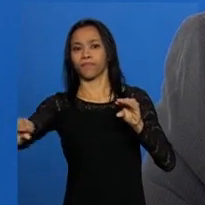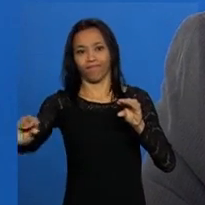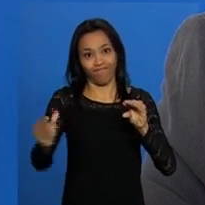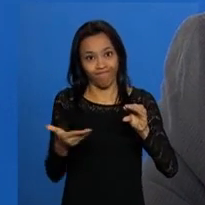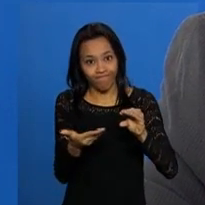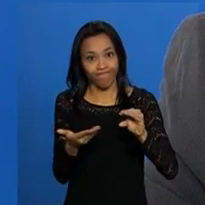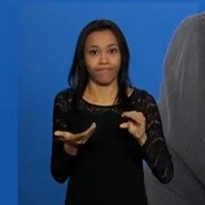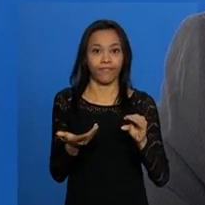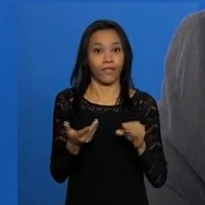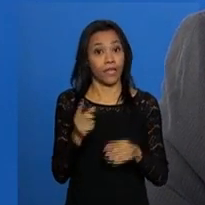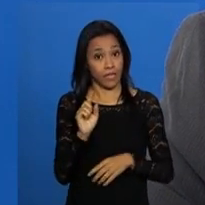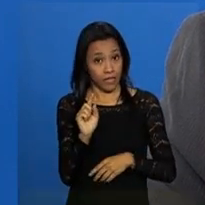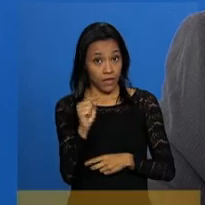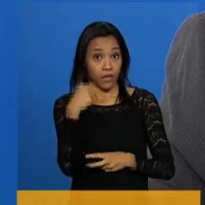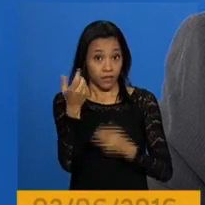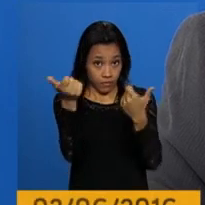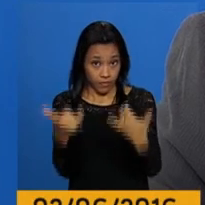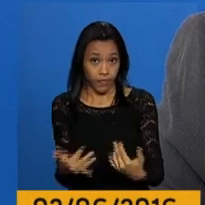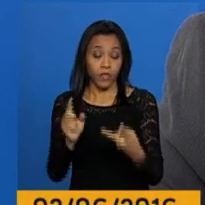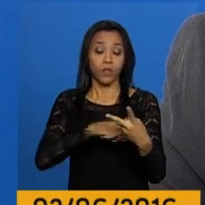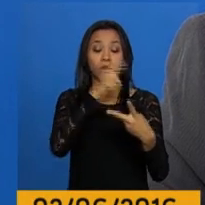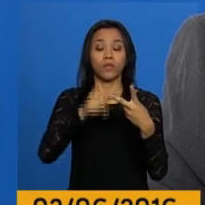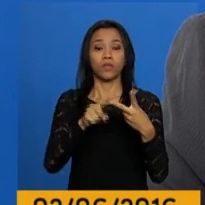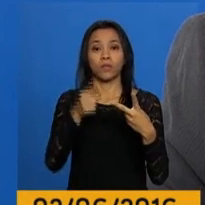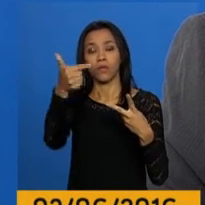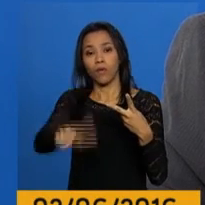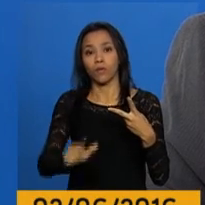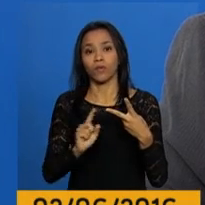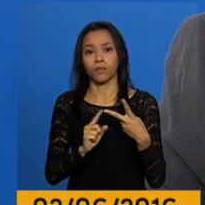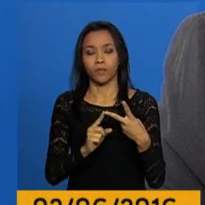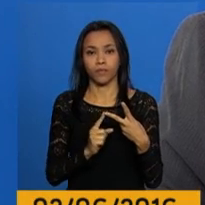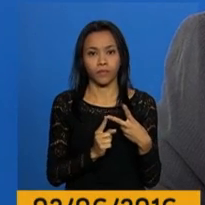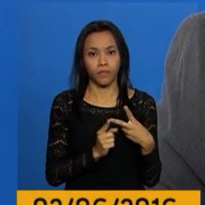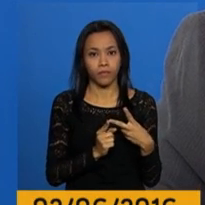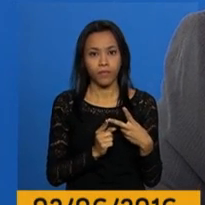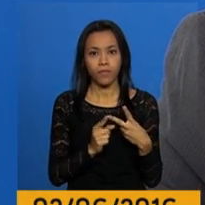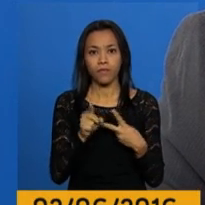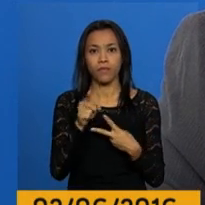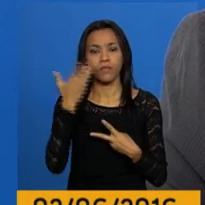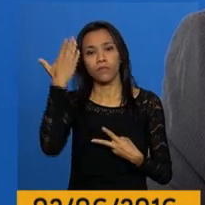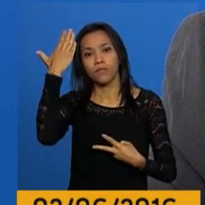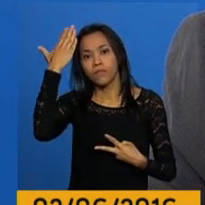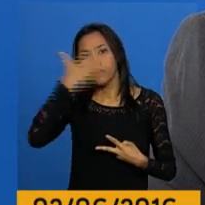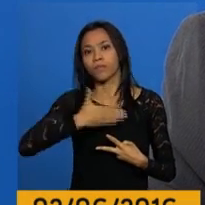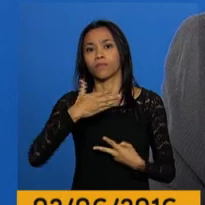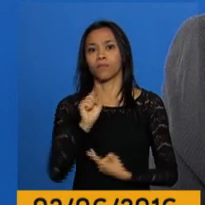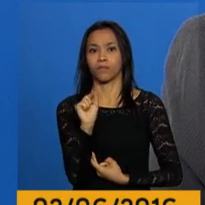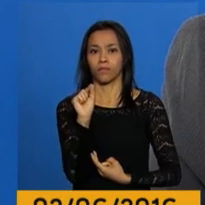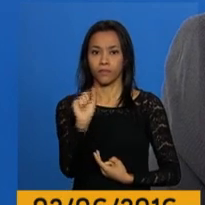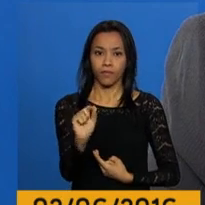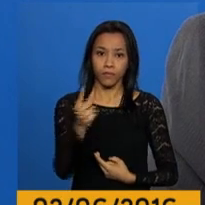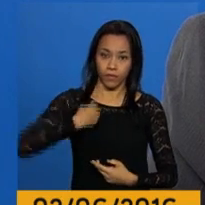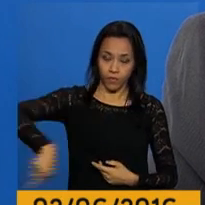é o primeiro efeito. E o segundo efeito é um efeito de demonstração de que